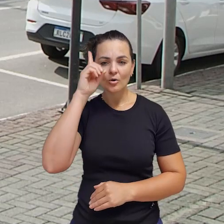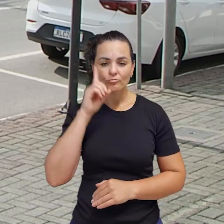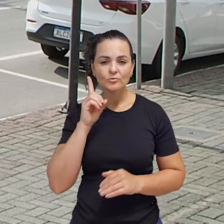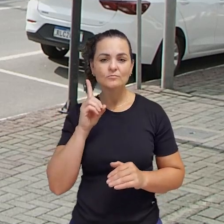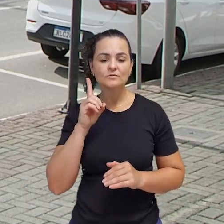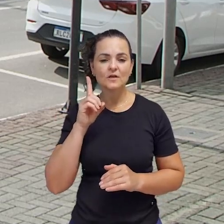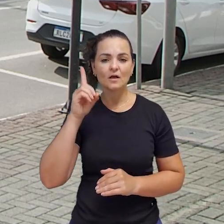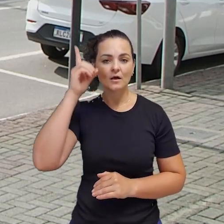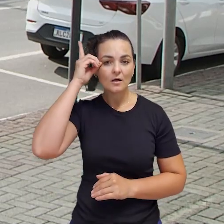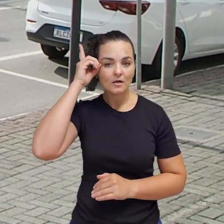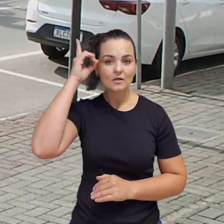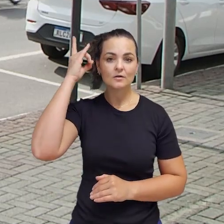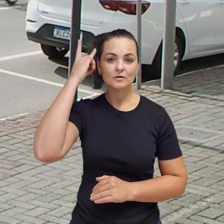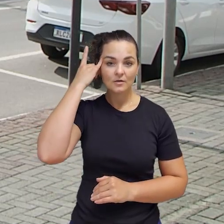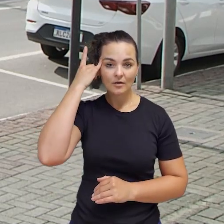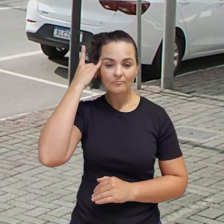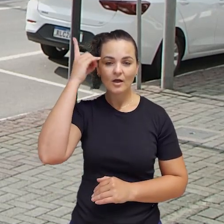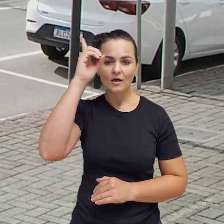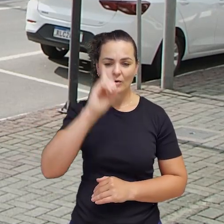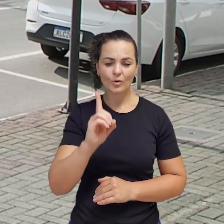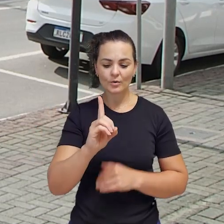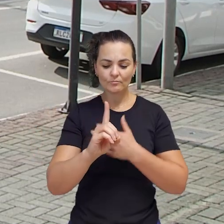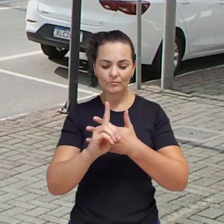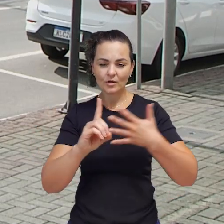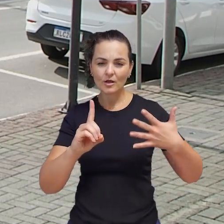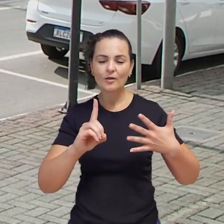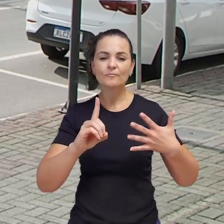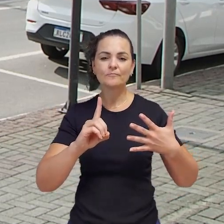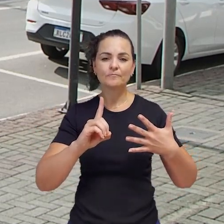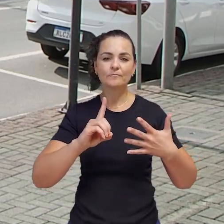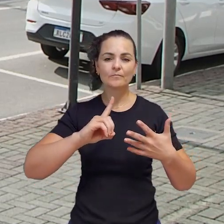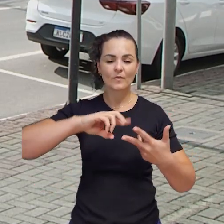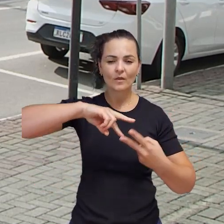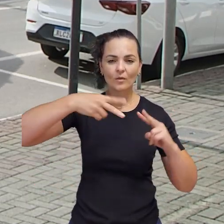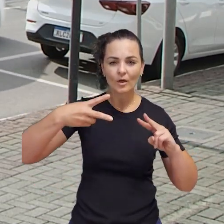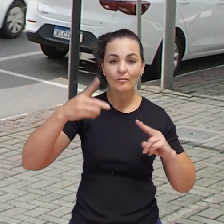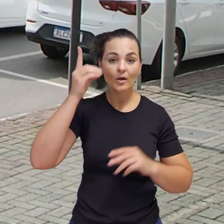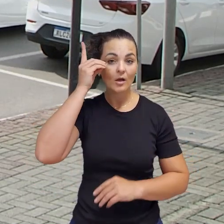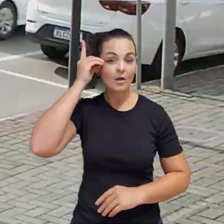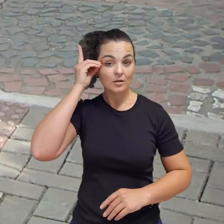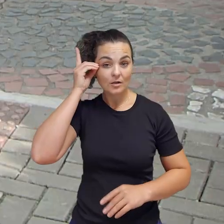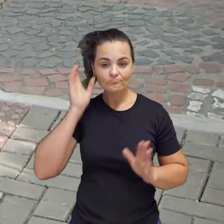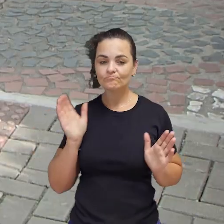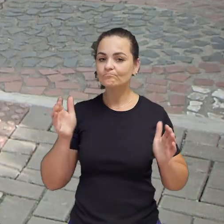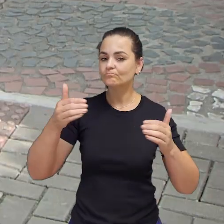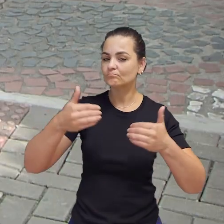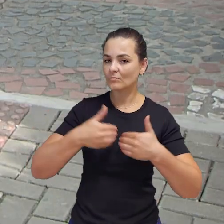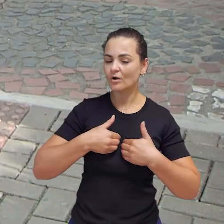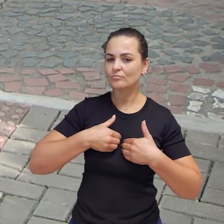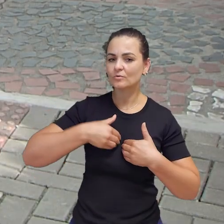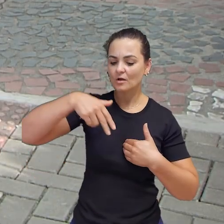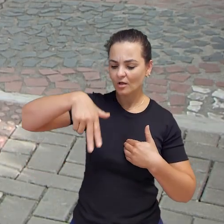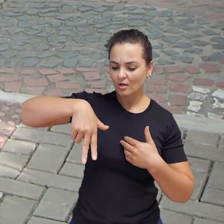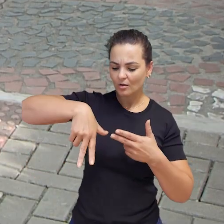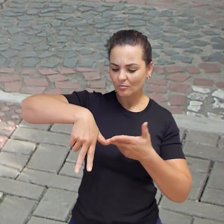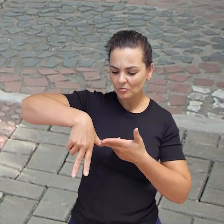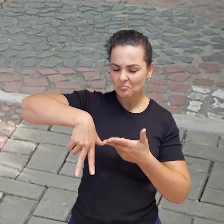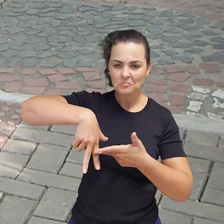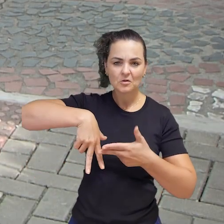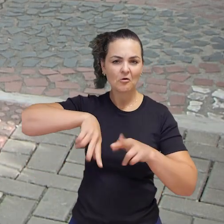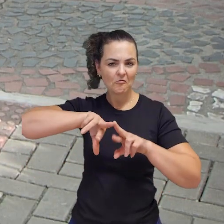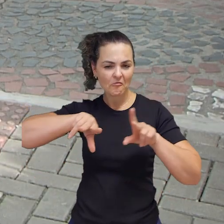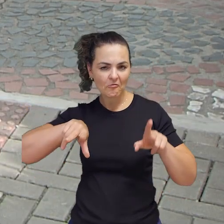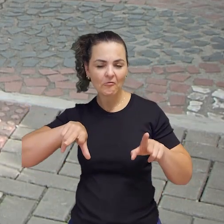deficiência visual deficiência intelectual síndrome genética incluindo síndrome de Down transtorno do espectro autista